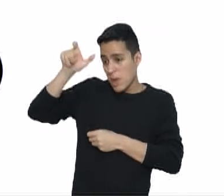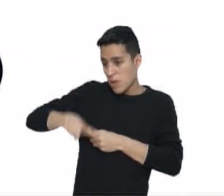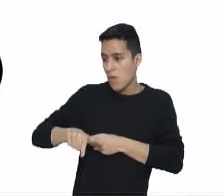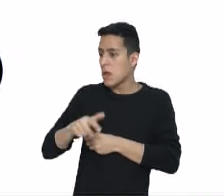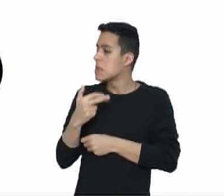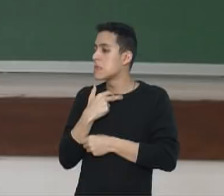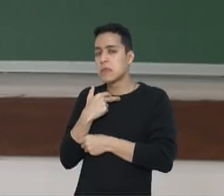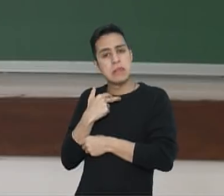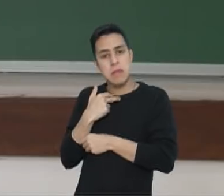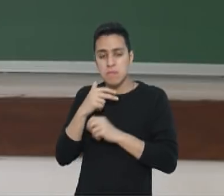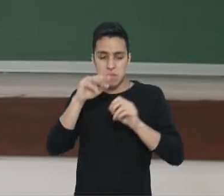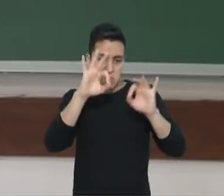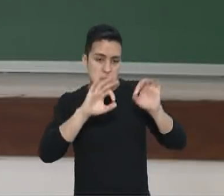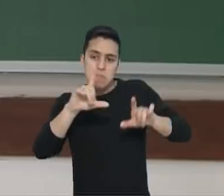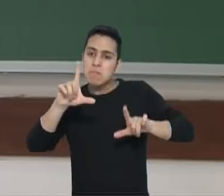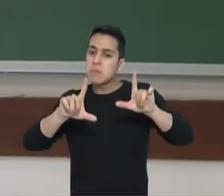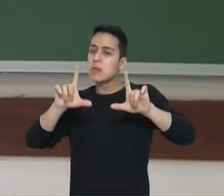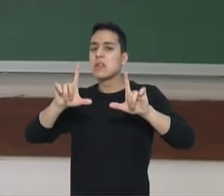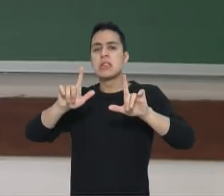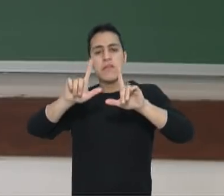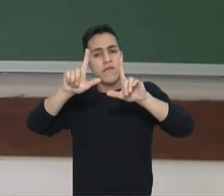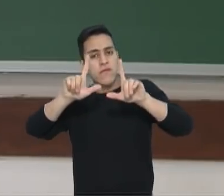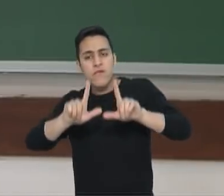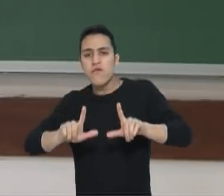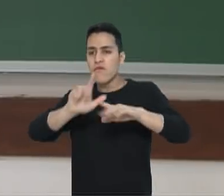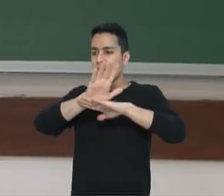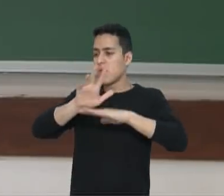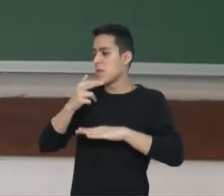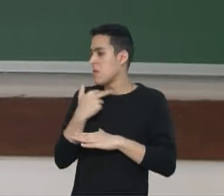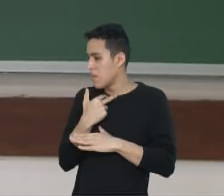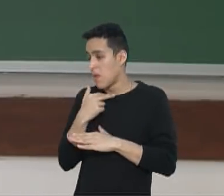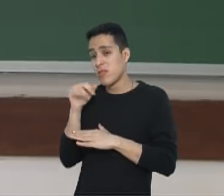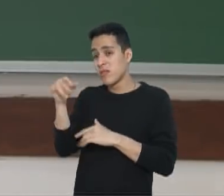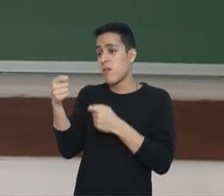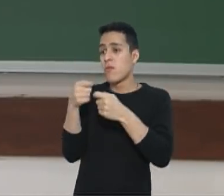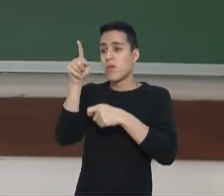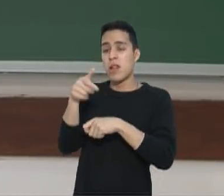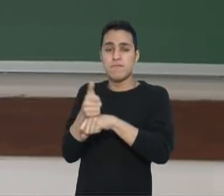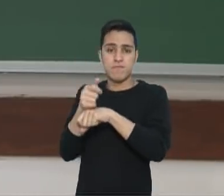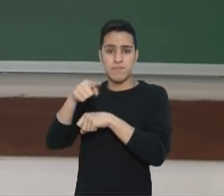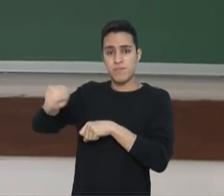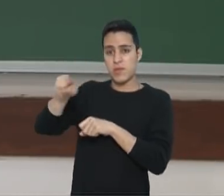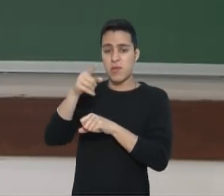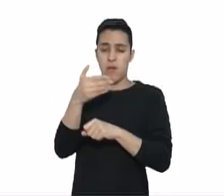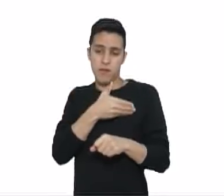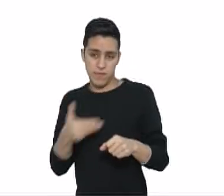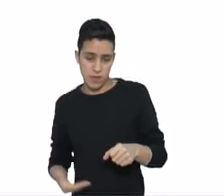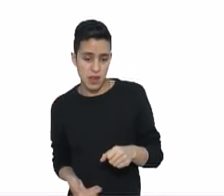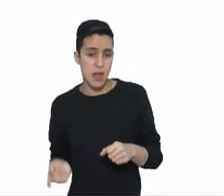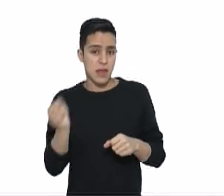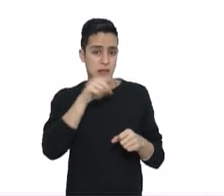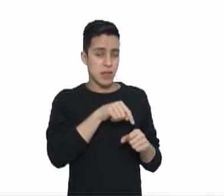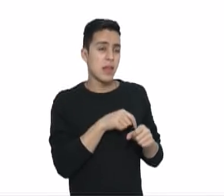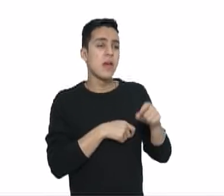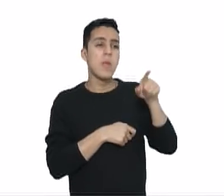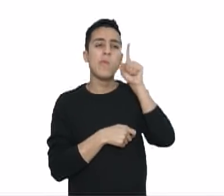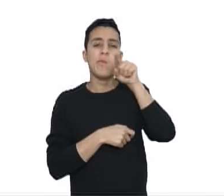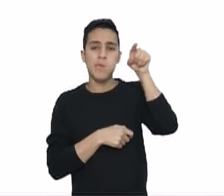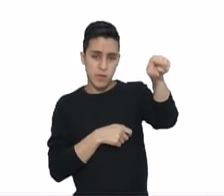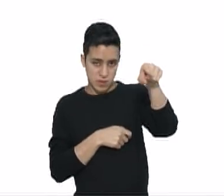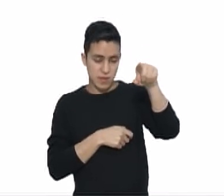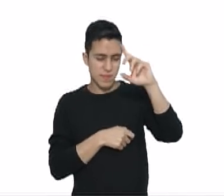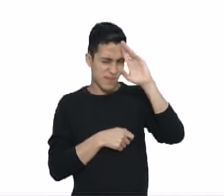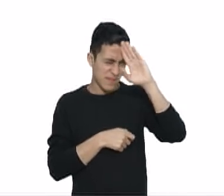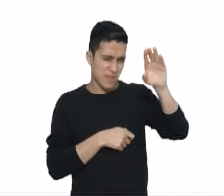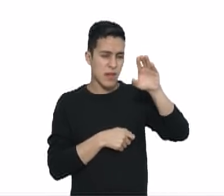direito à palavra em regimes que são de total controle da mídia. Por outro lado, a indústria cultural norte-americana, em especial o